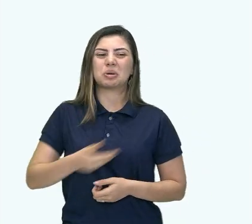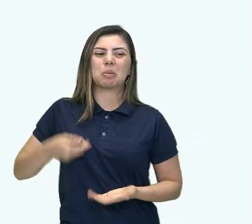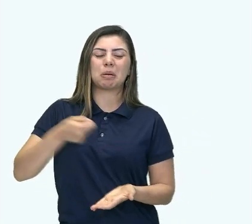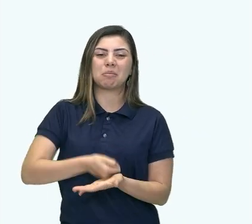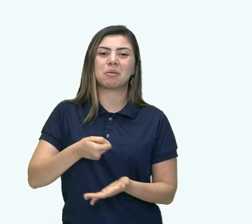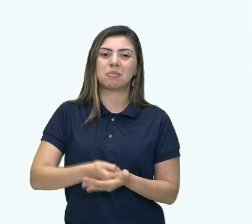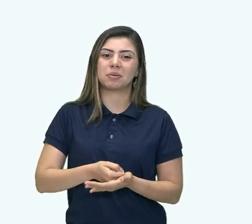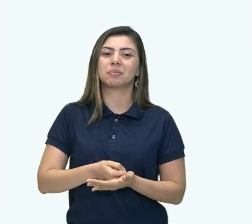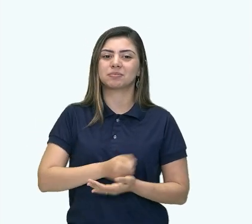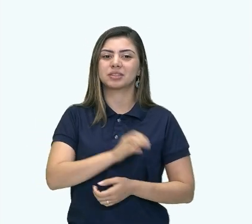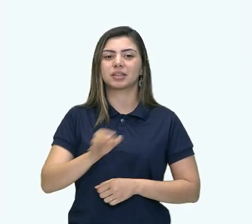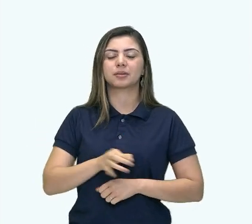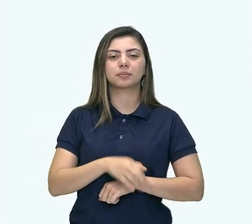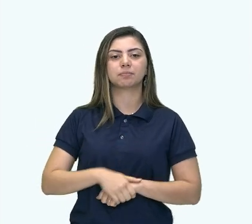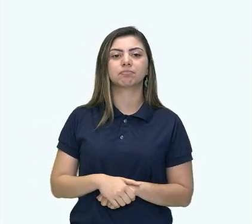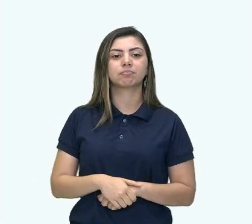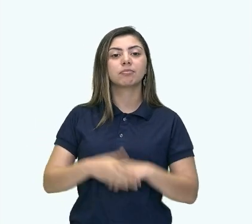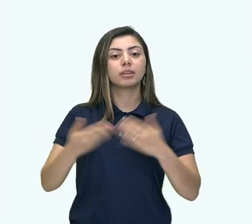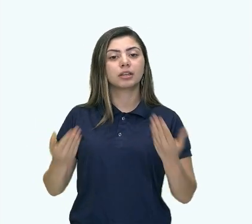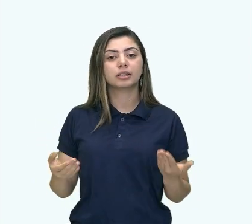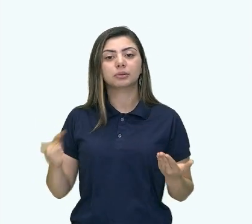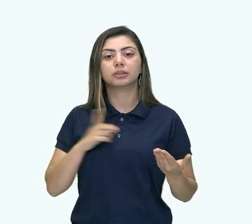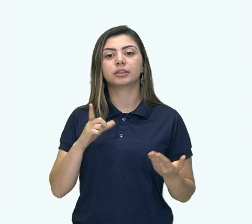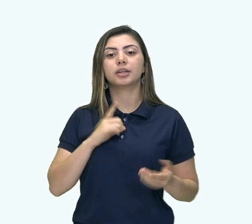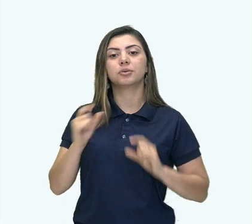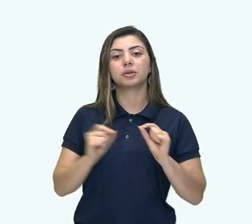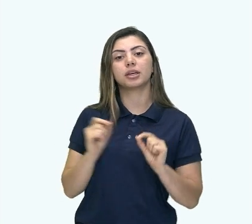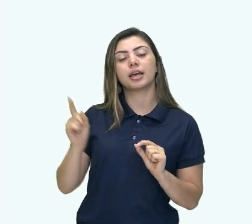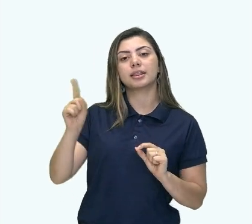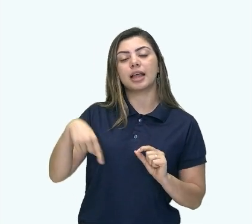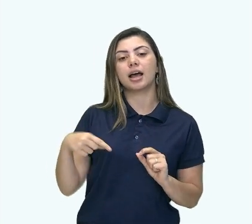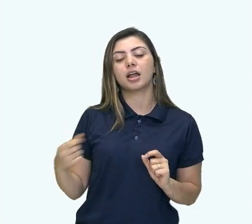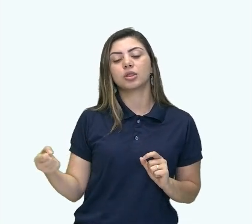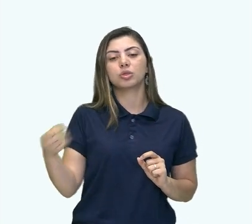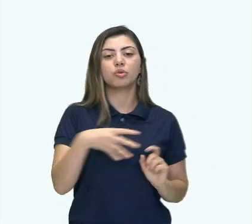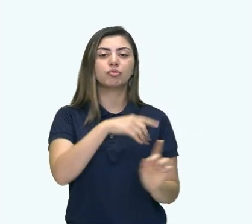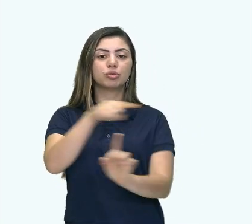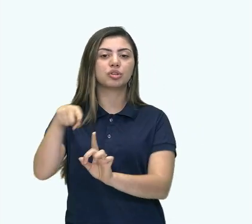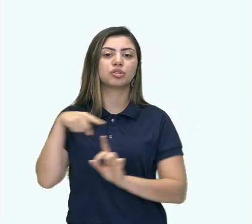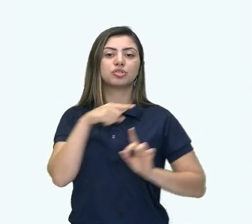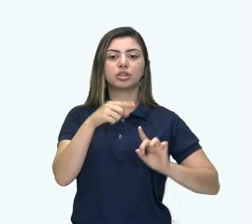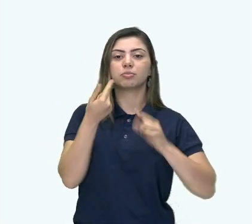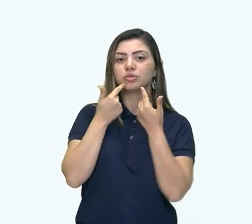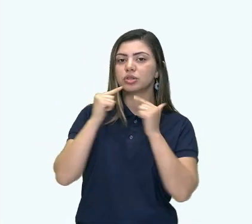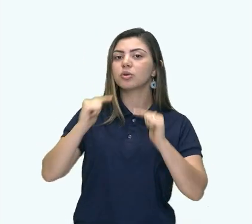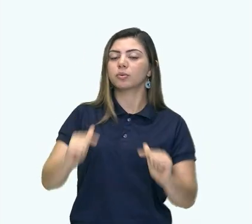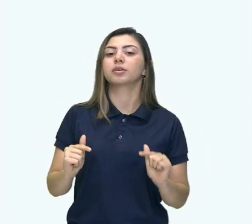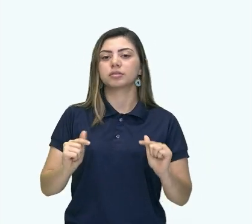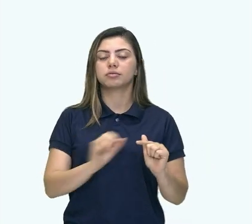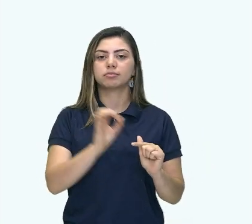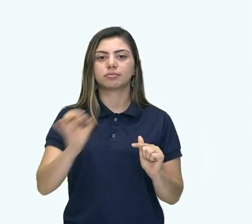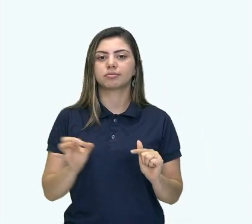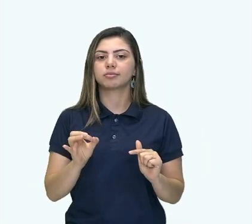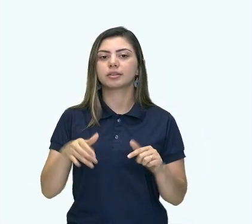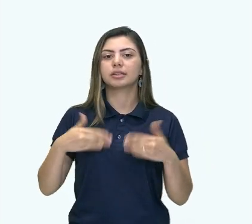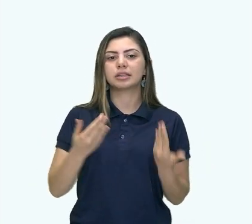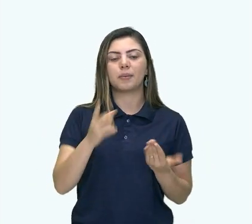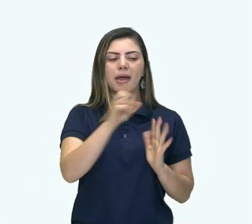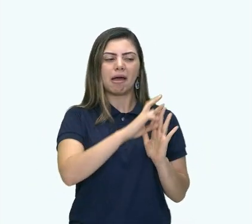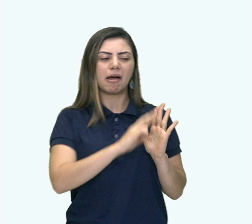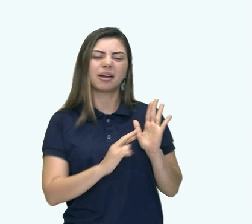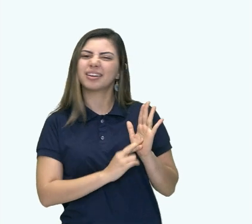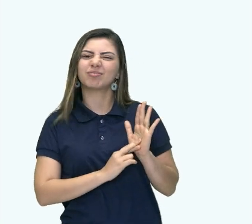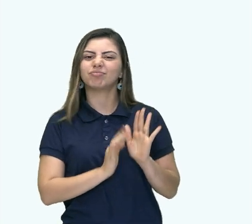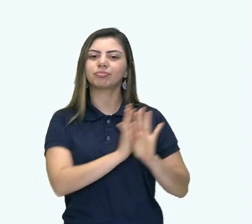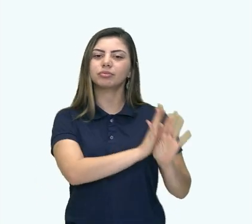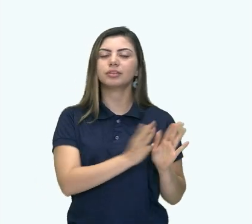algumas bem óbvias. Vamos ter o experimentalismo, vai querer se experimentar, né? Com rompimento com as formas tradicionais e essa busca